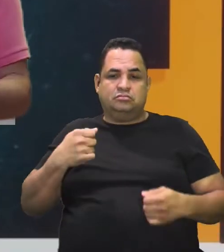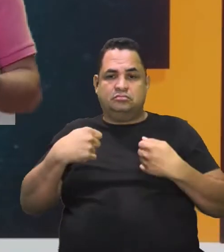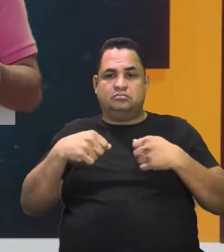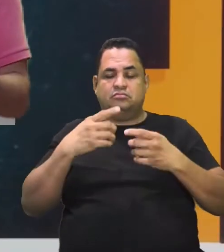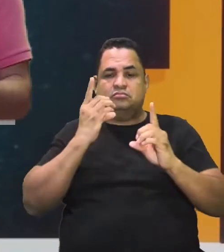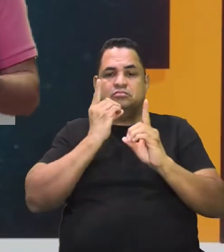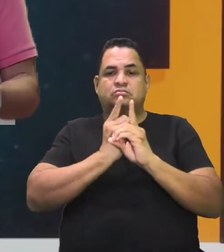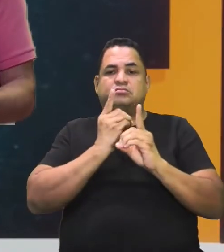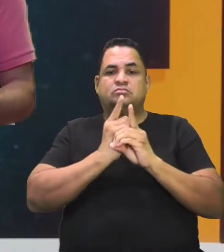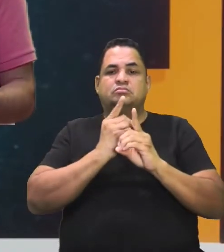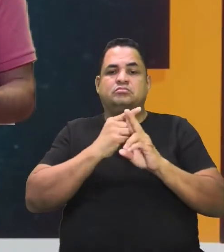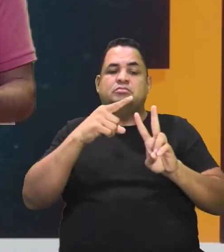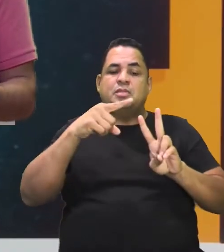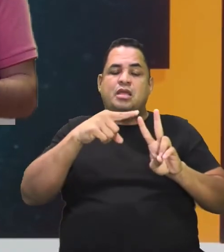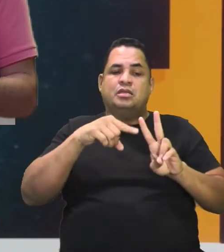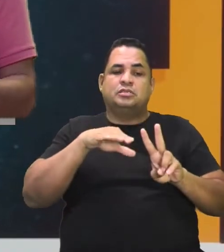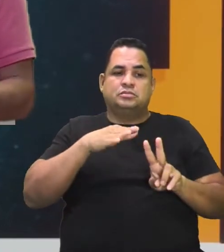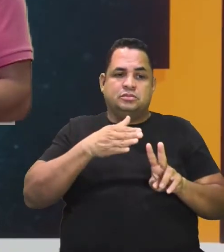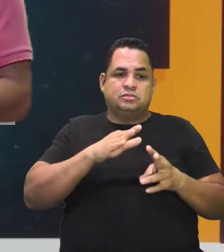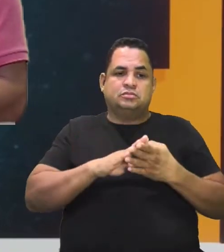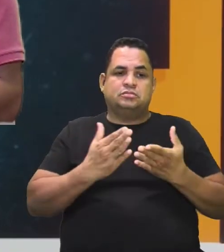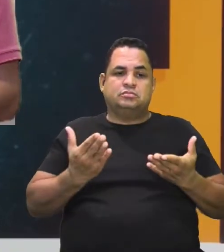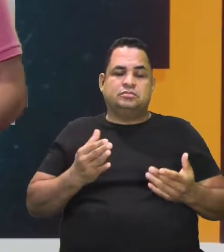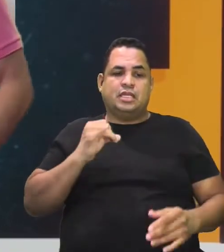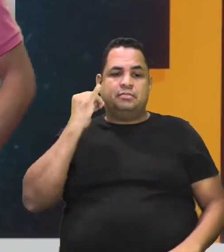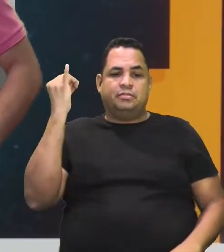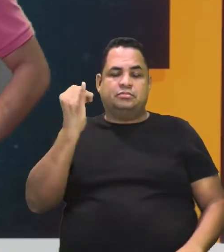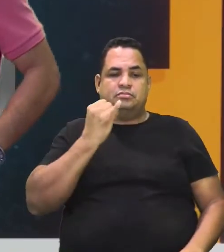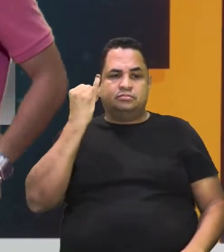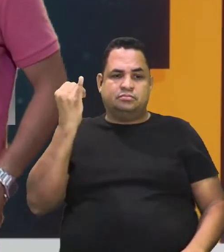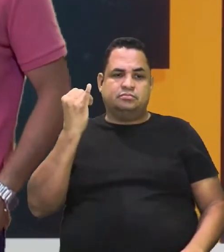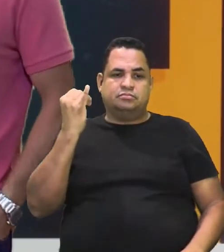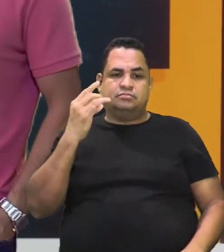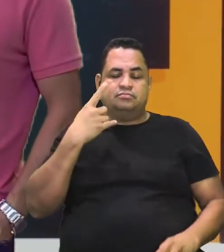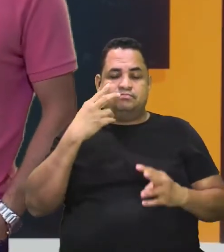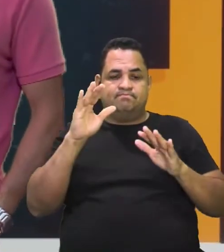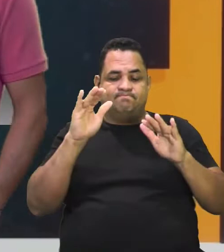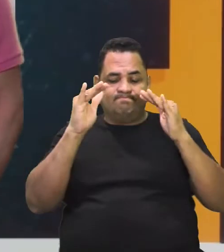preciso encontrar a raiz aproximada. Isso é muito importante,